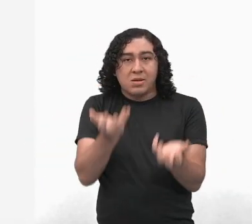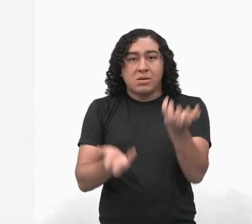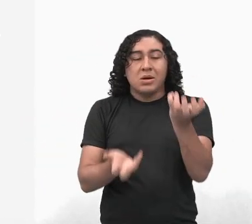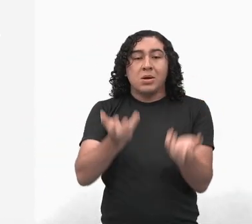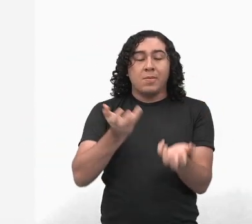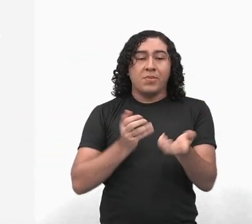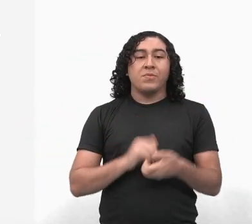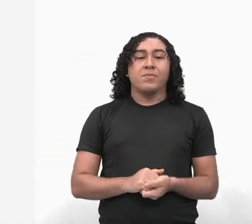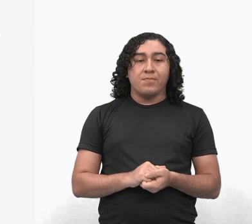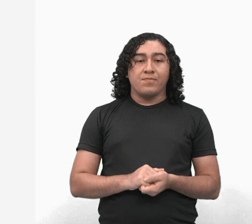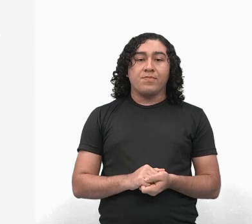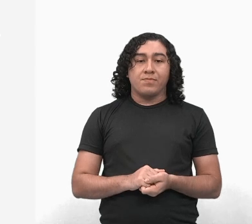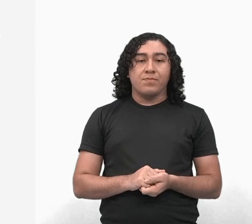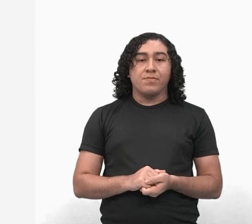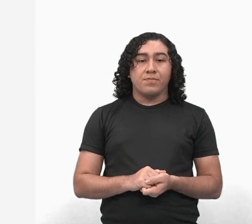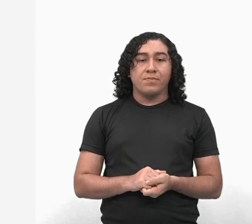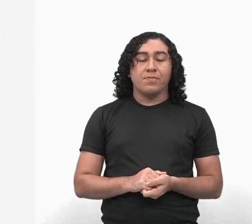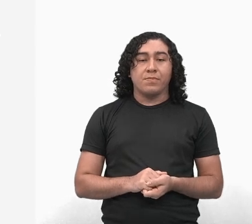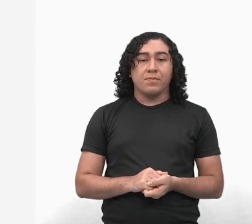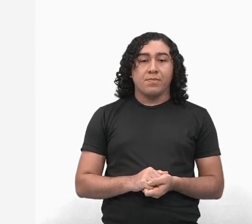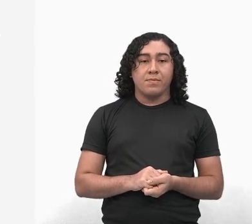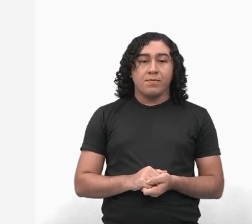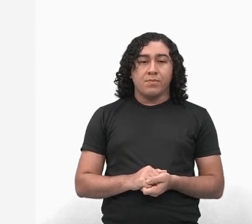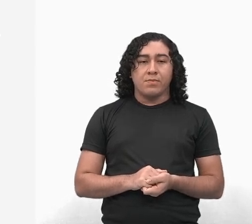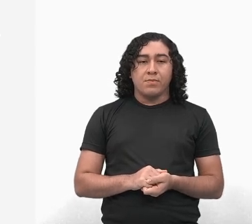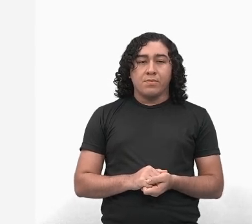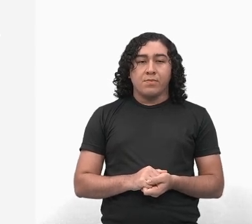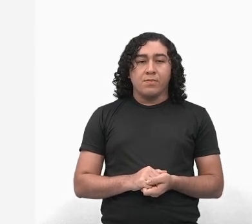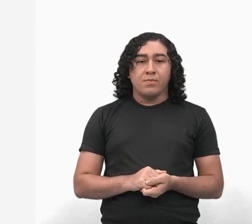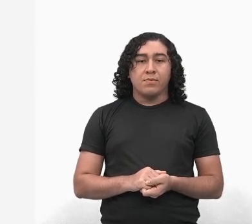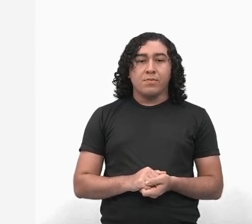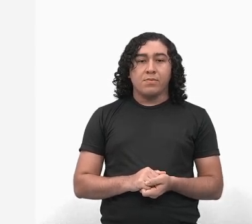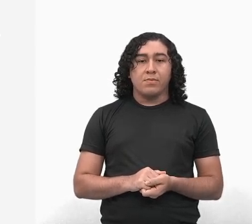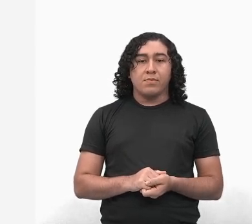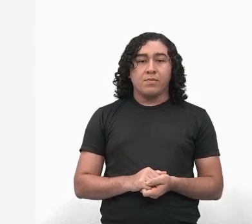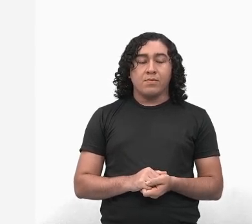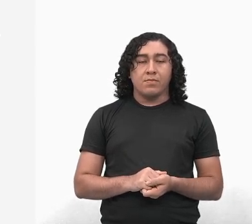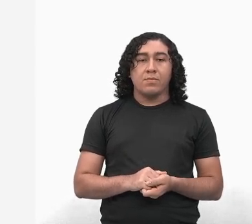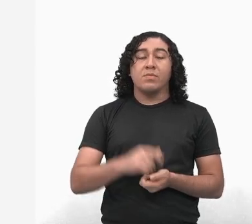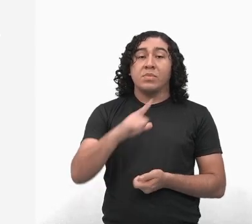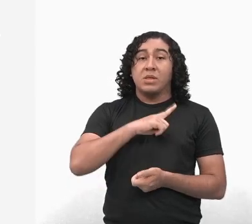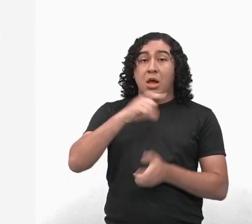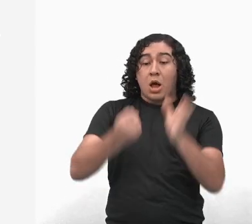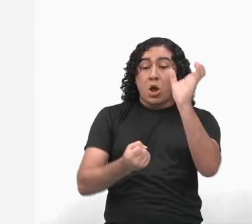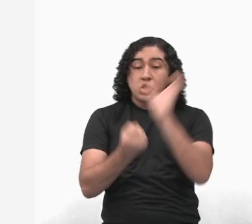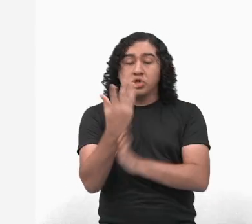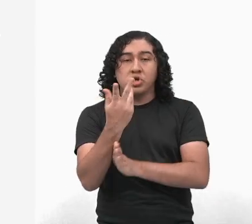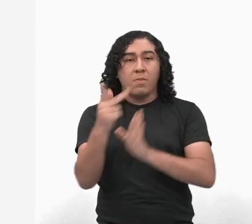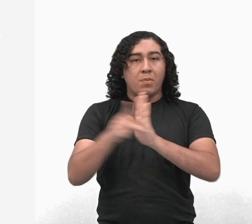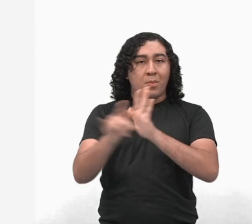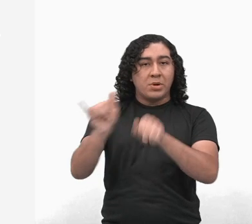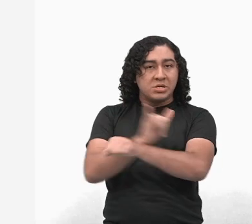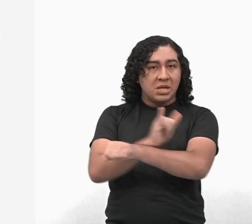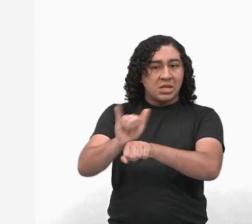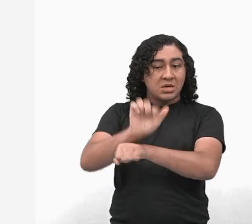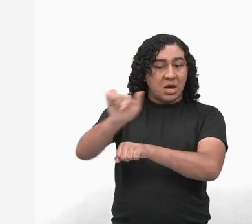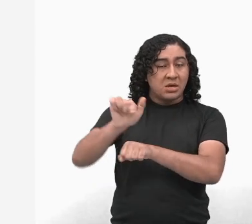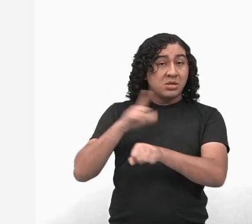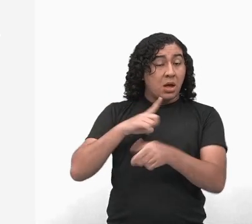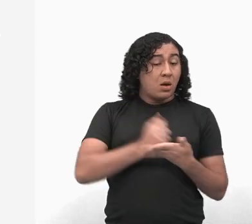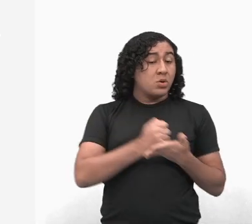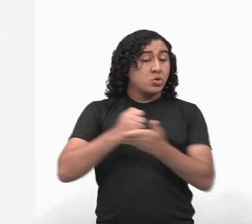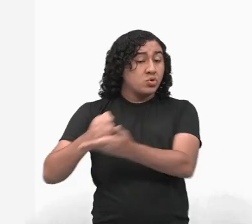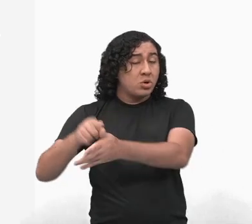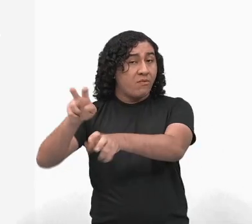da Guarda Nacional, que foi uma guarda criada ali pelo Poder Regencial para meio que contemplar os fazendeiros